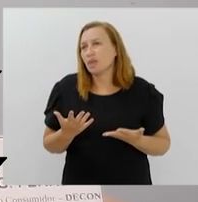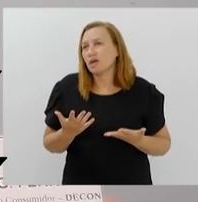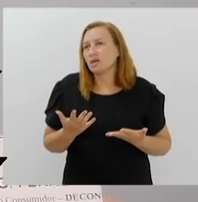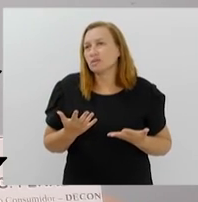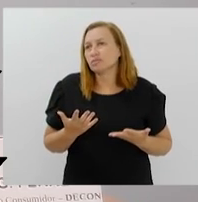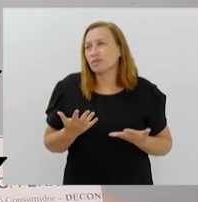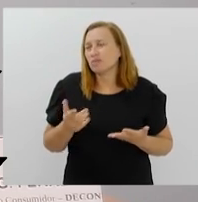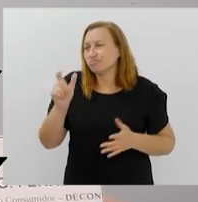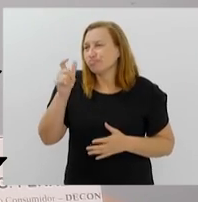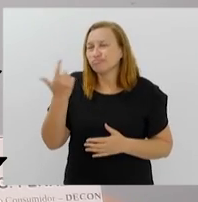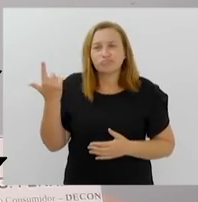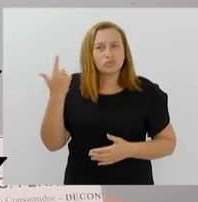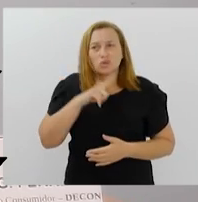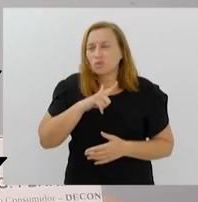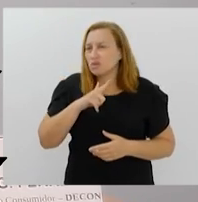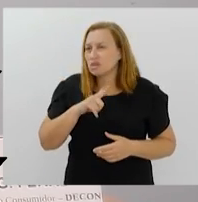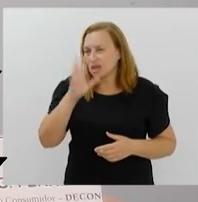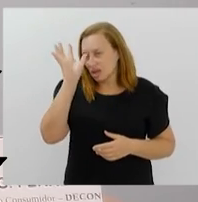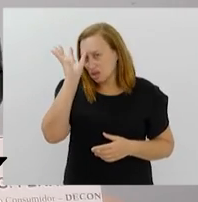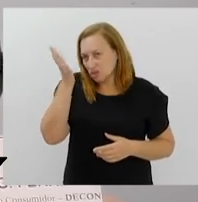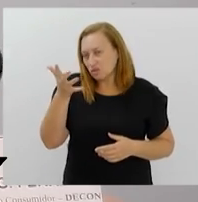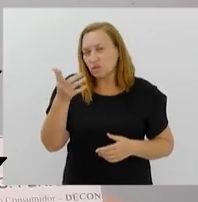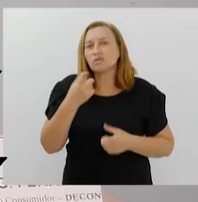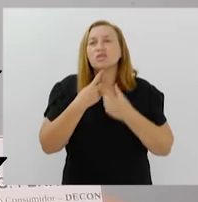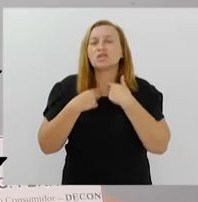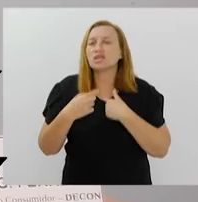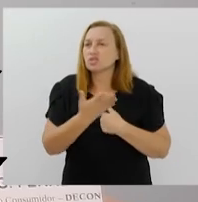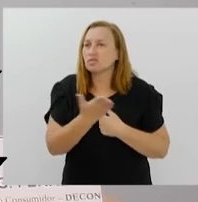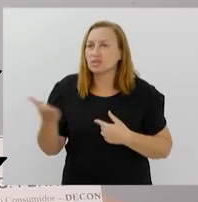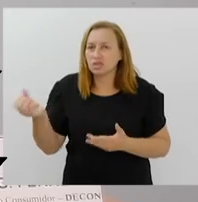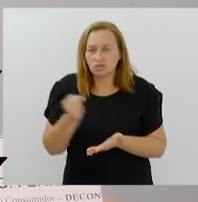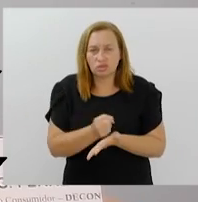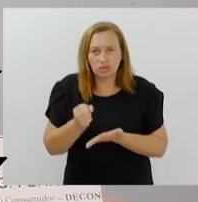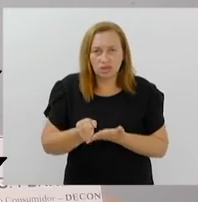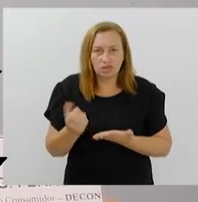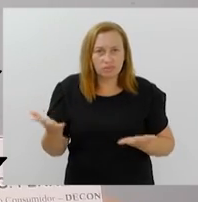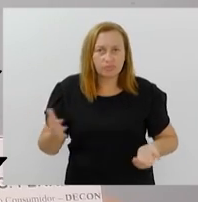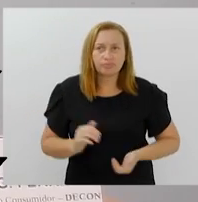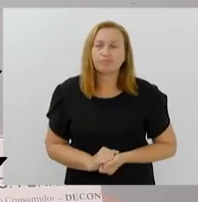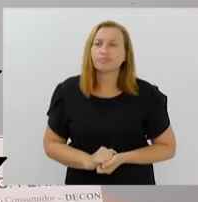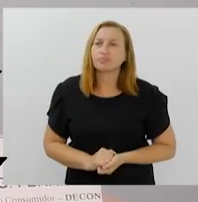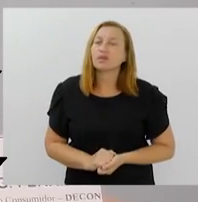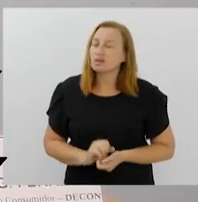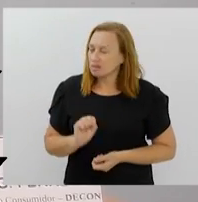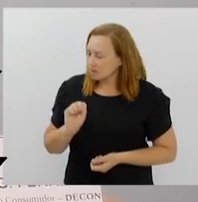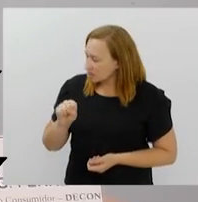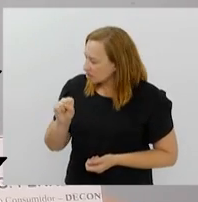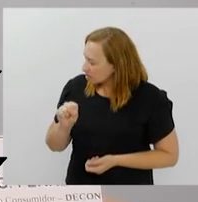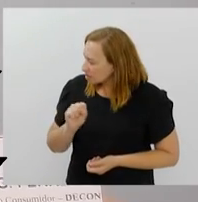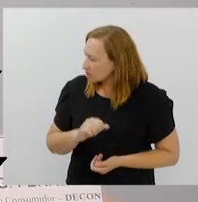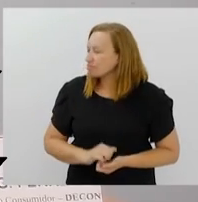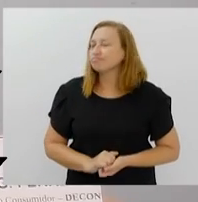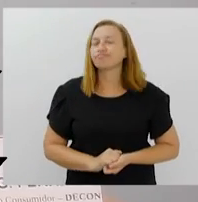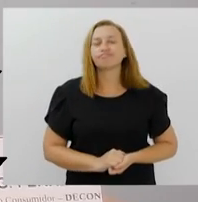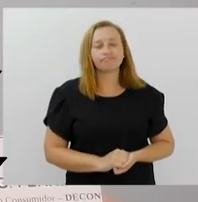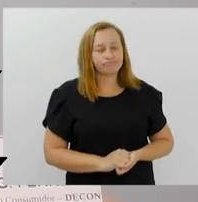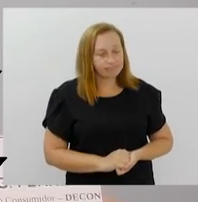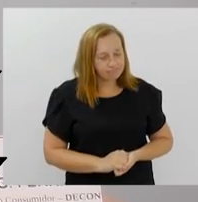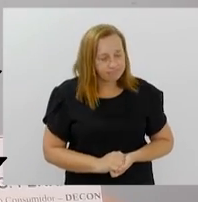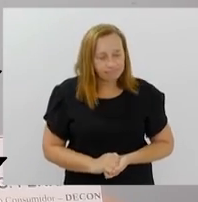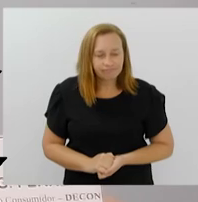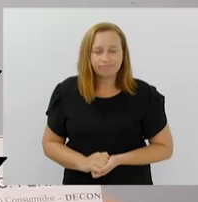que não consegue atender minimamente aí os anseios contratados Sim sim e de forma eh